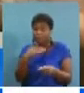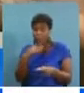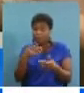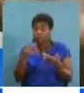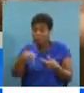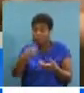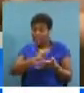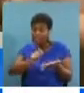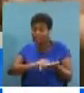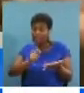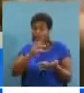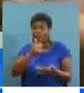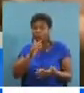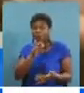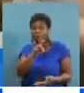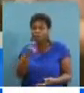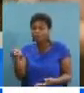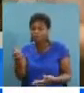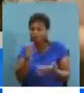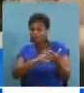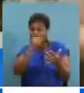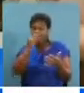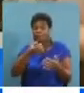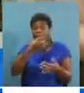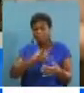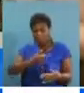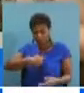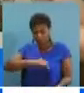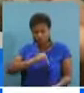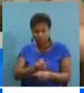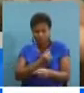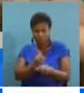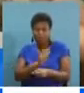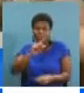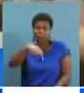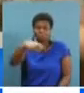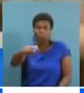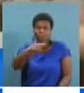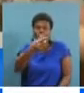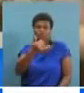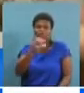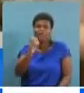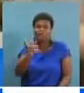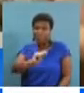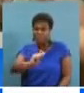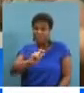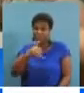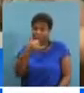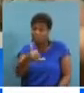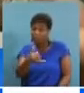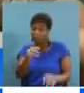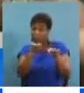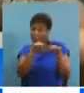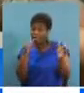que assinamos hoje é de 24 milhões de dólares que vão nos permitir operar nos próximos 20 meses. E depois